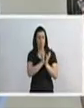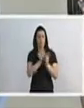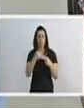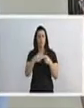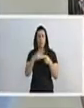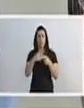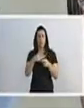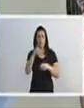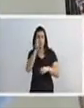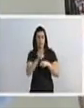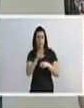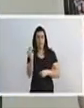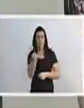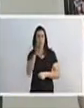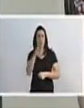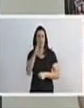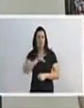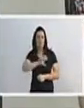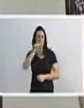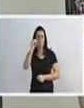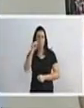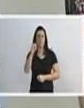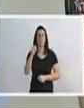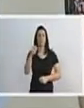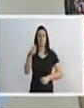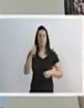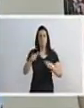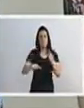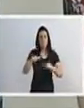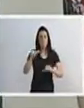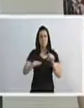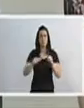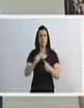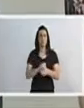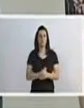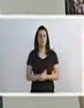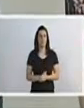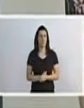nova diretoria. Também para consultar.